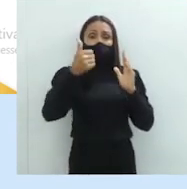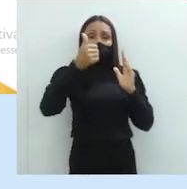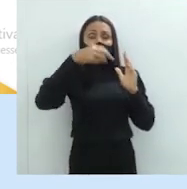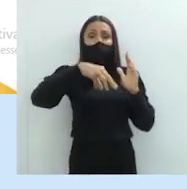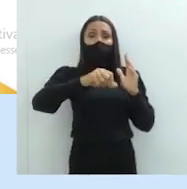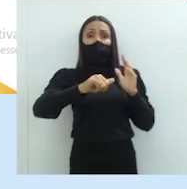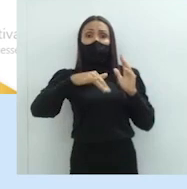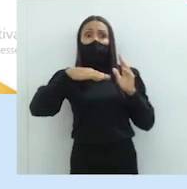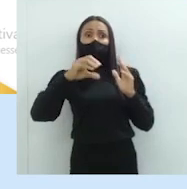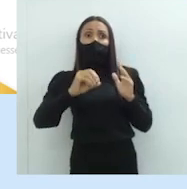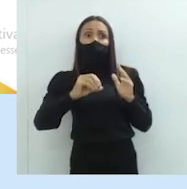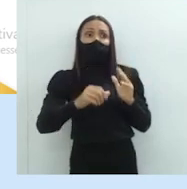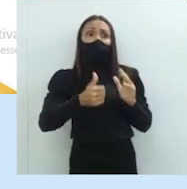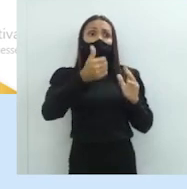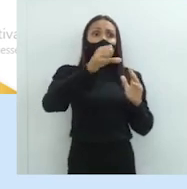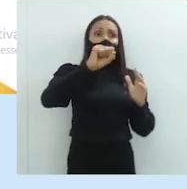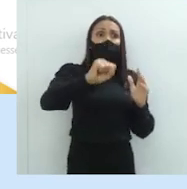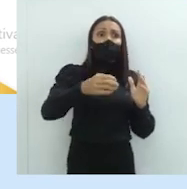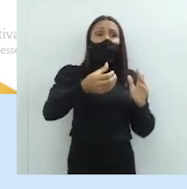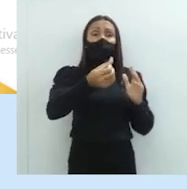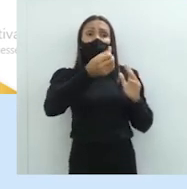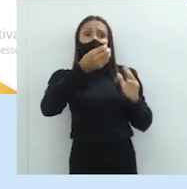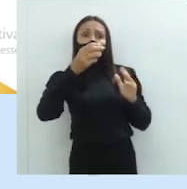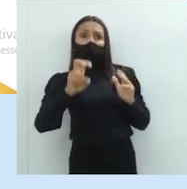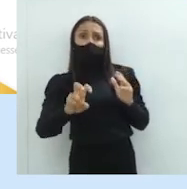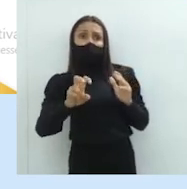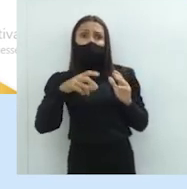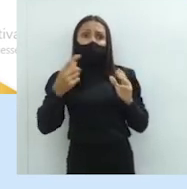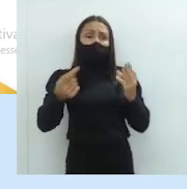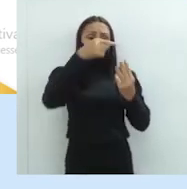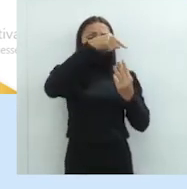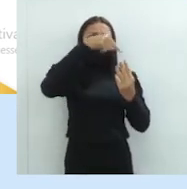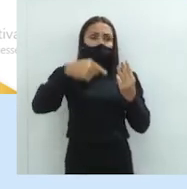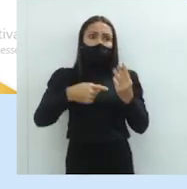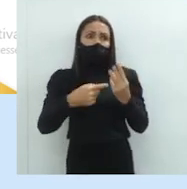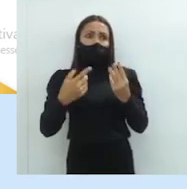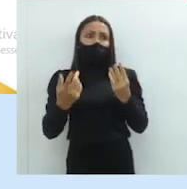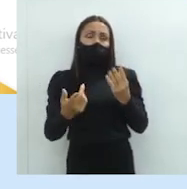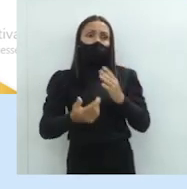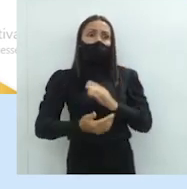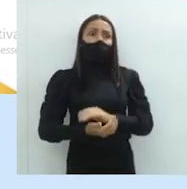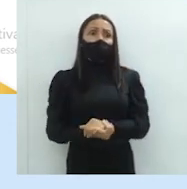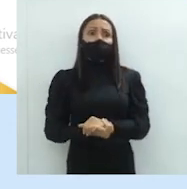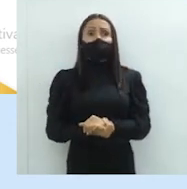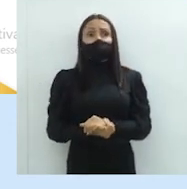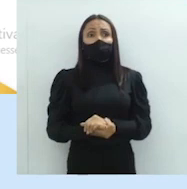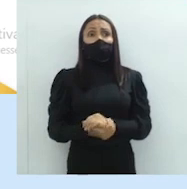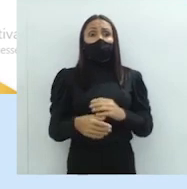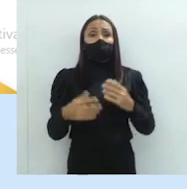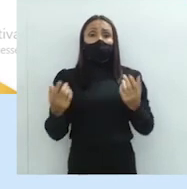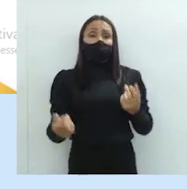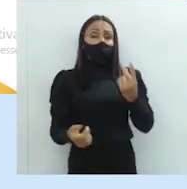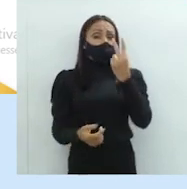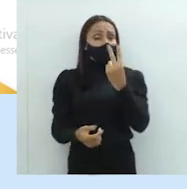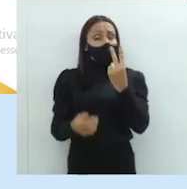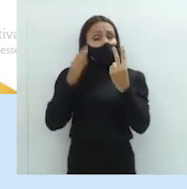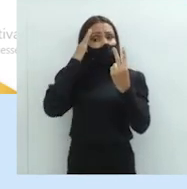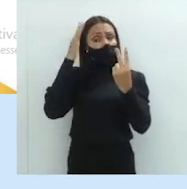1865 um tratado militar chamado Tríplice Aliança. Então, com isso, os dois